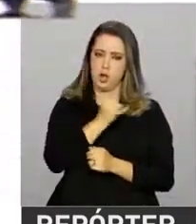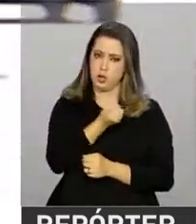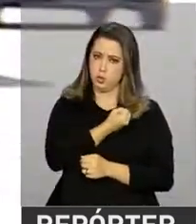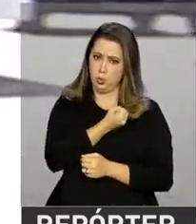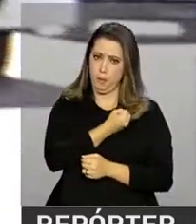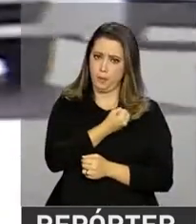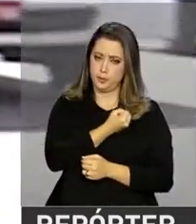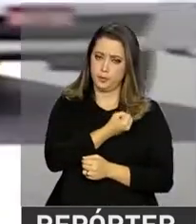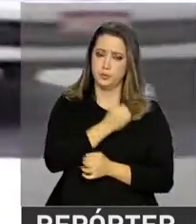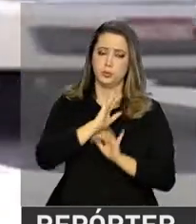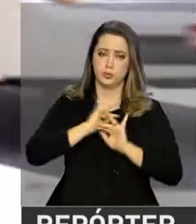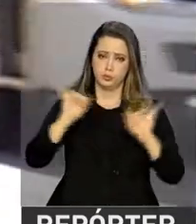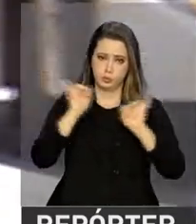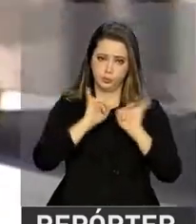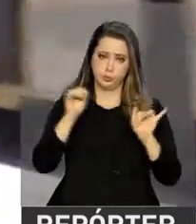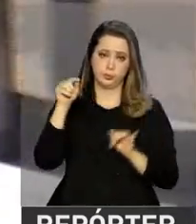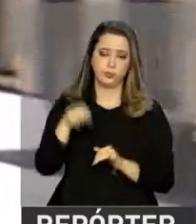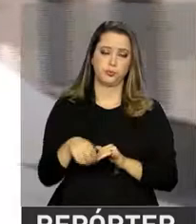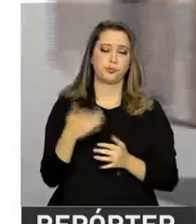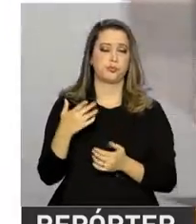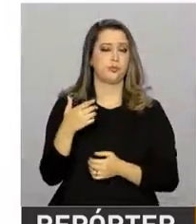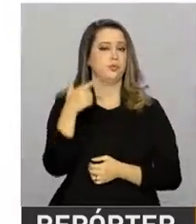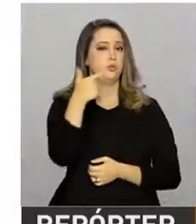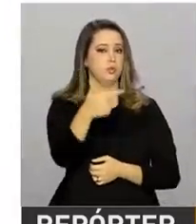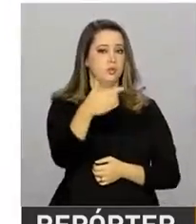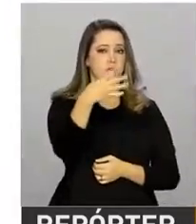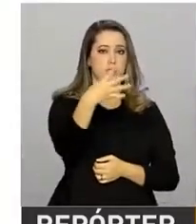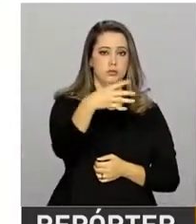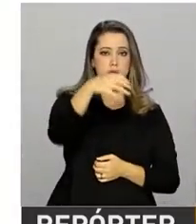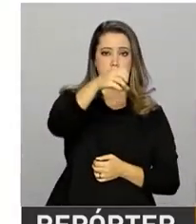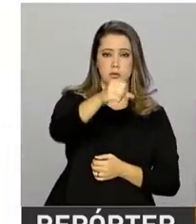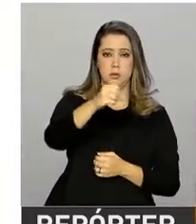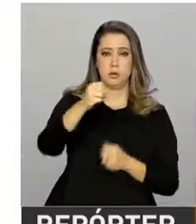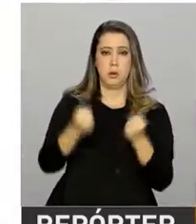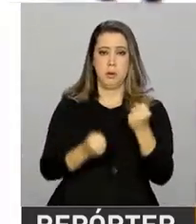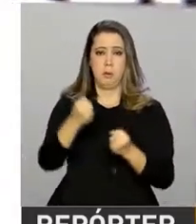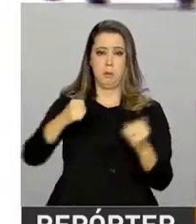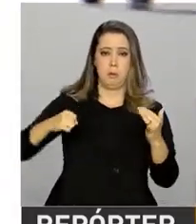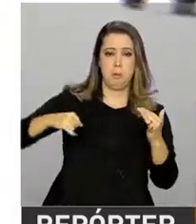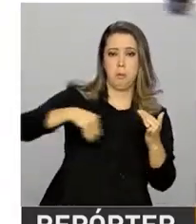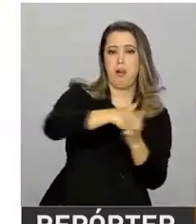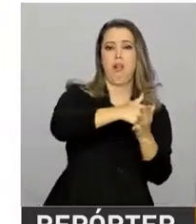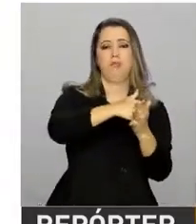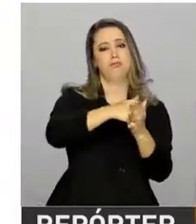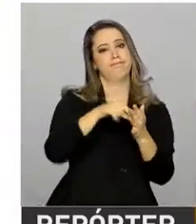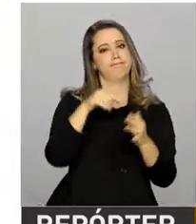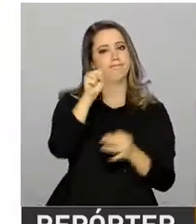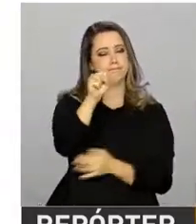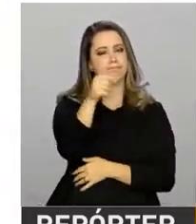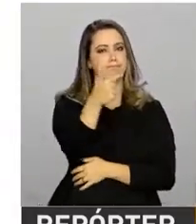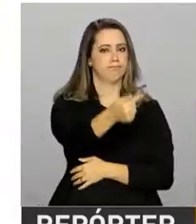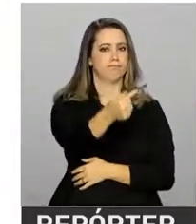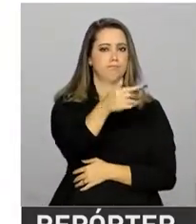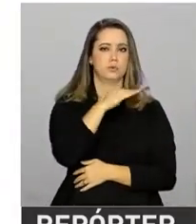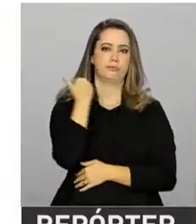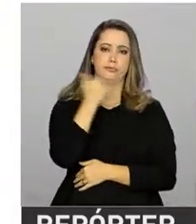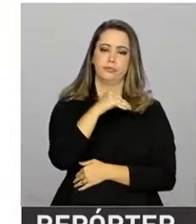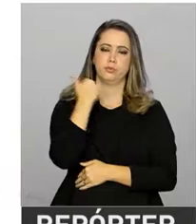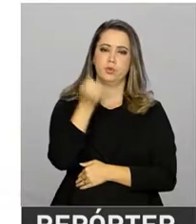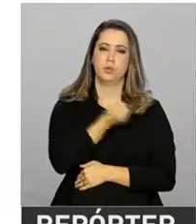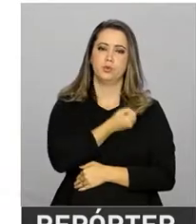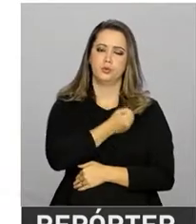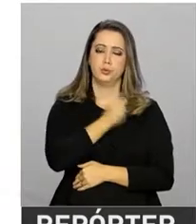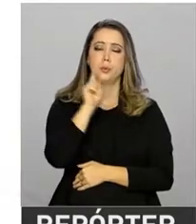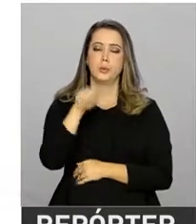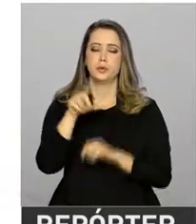carnaval 2018 foram 249 acidentes e 87 mortes os números são